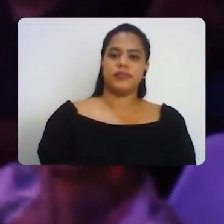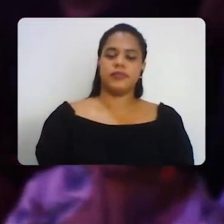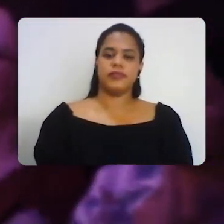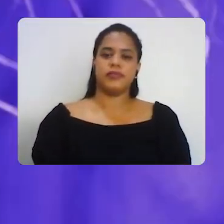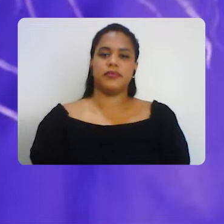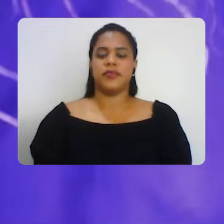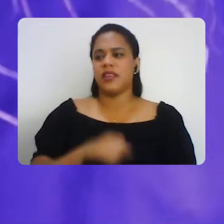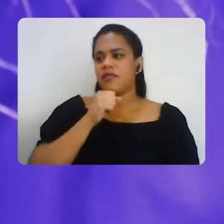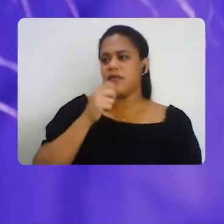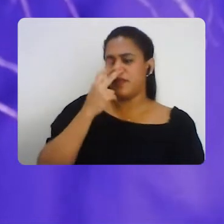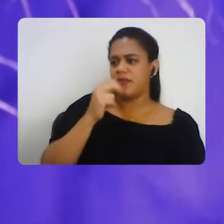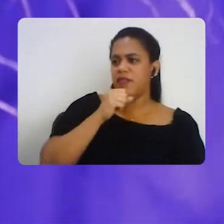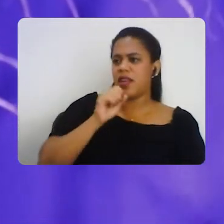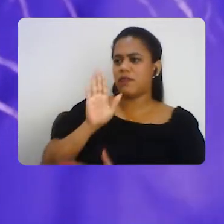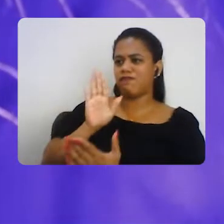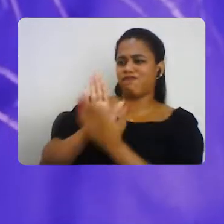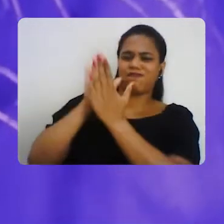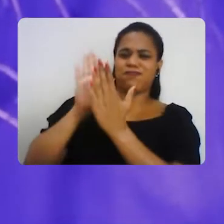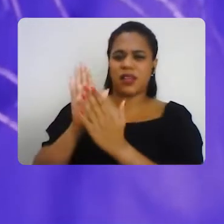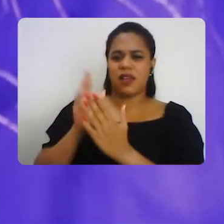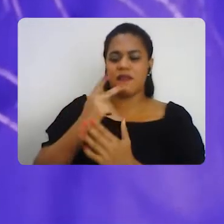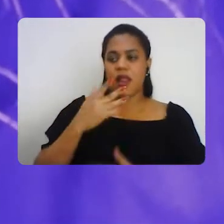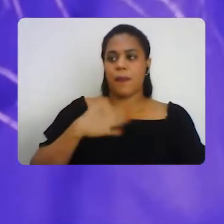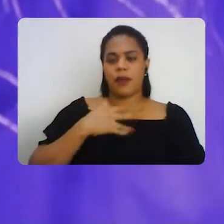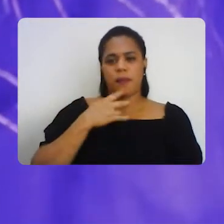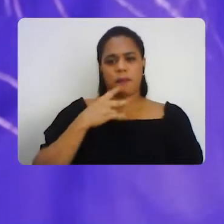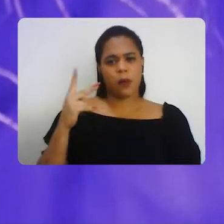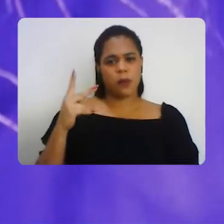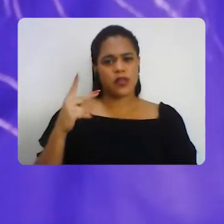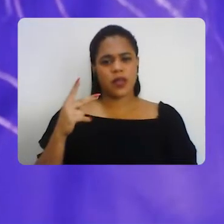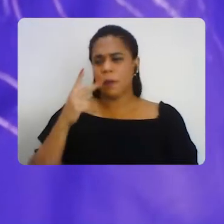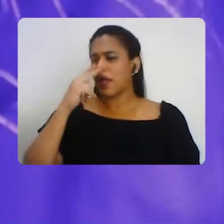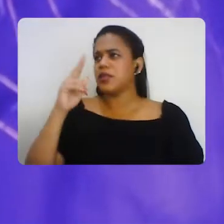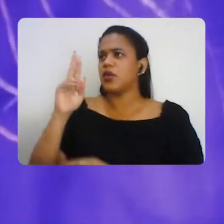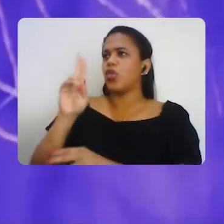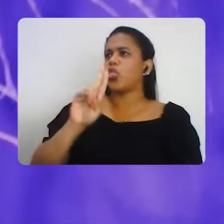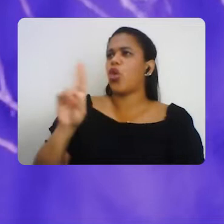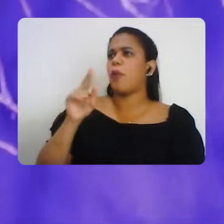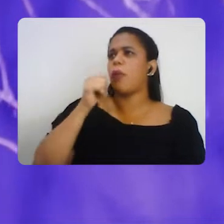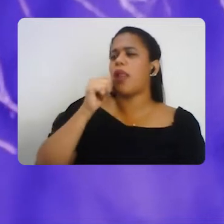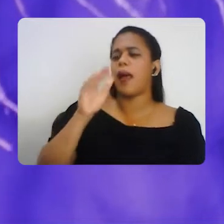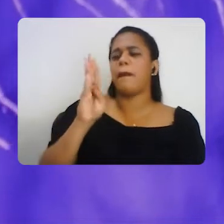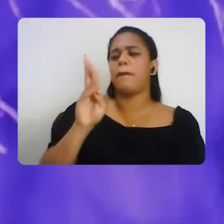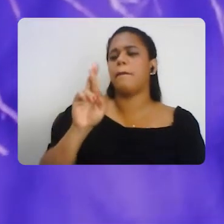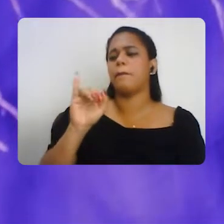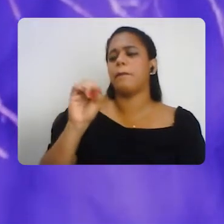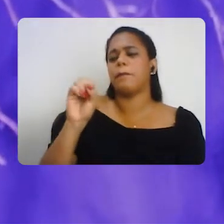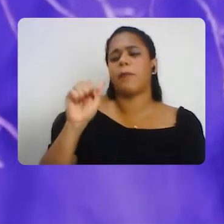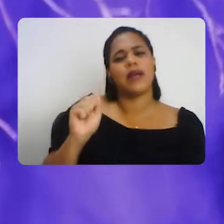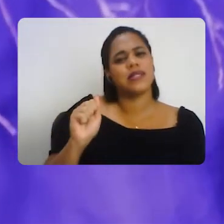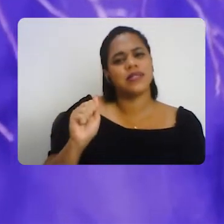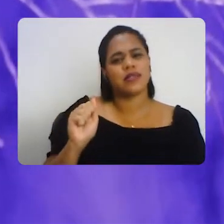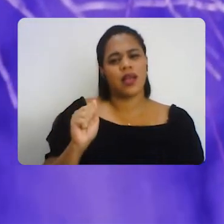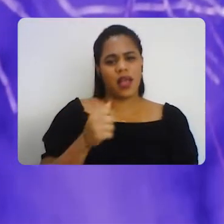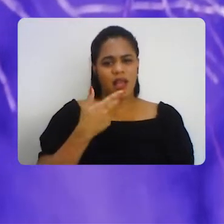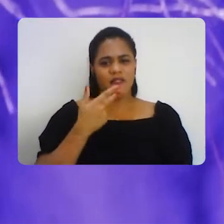Velha dona que eu esbarrei nela, na minha promessa. Brisa se chamava.